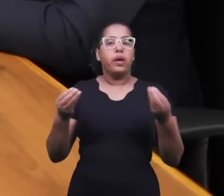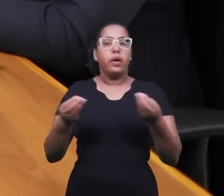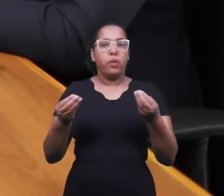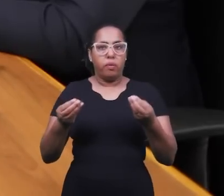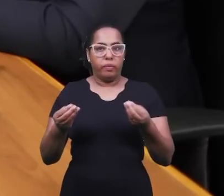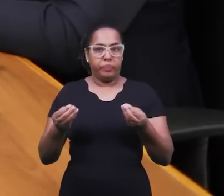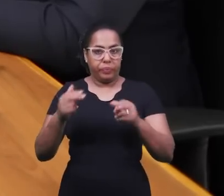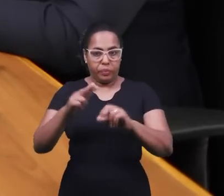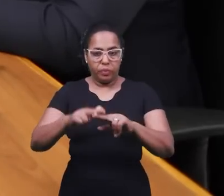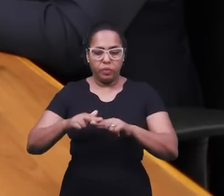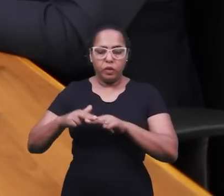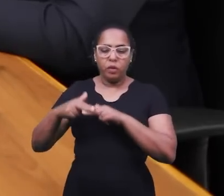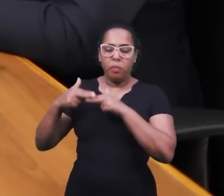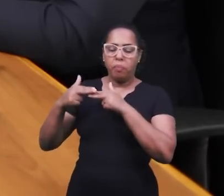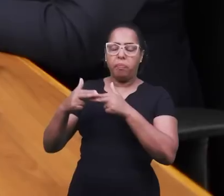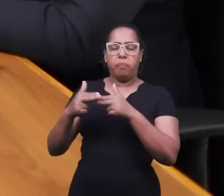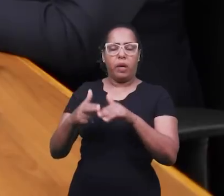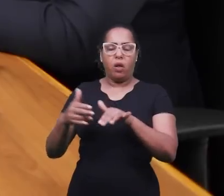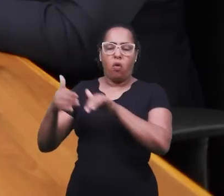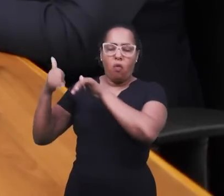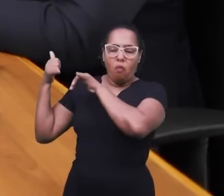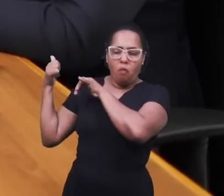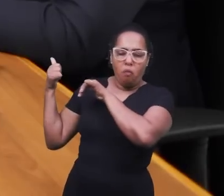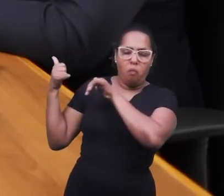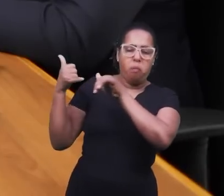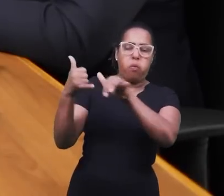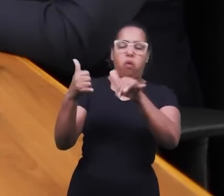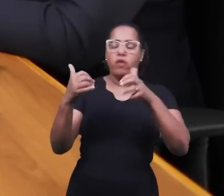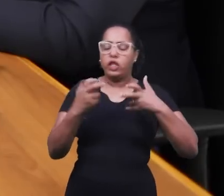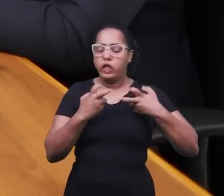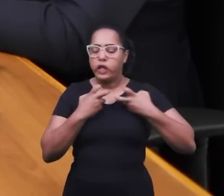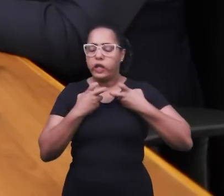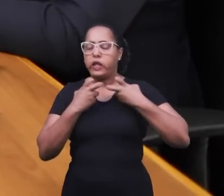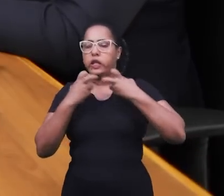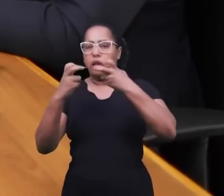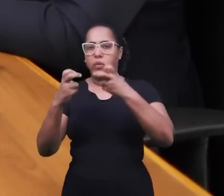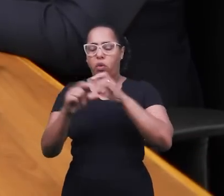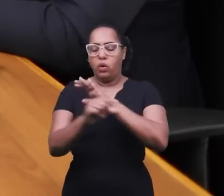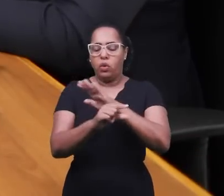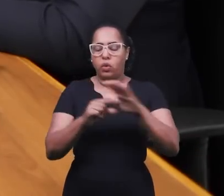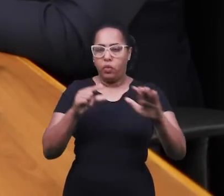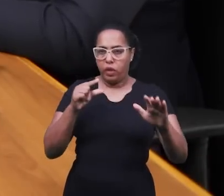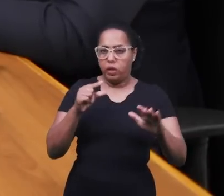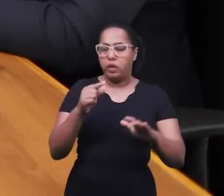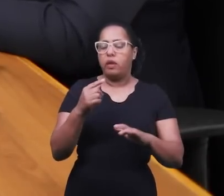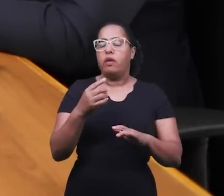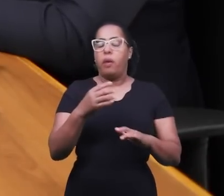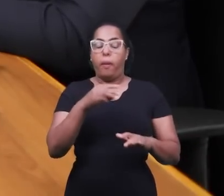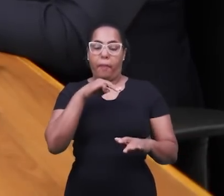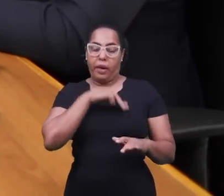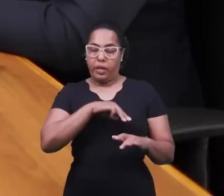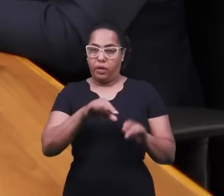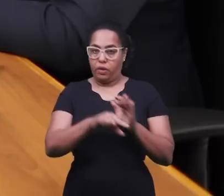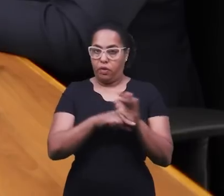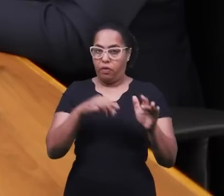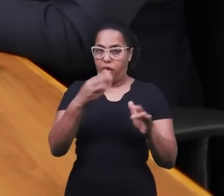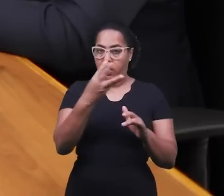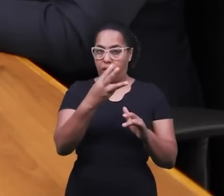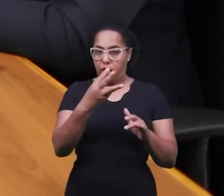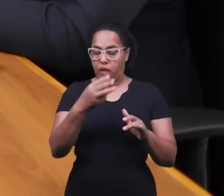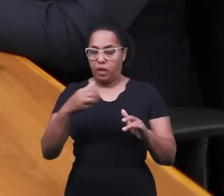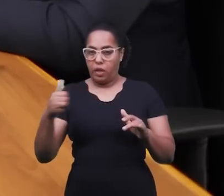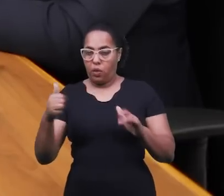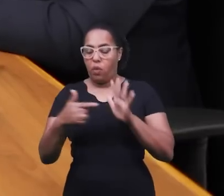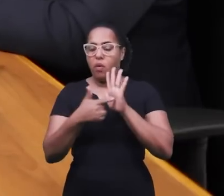através do anúncio de um grande clamor de trombeta. A expressão está lá no capítulo 24 de Mateus, no verso 31, né? Quando ele diz,